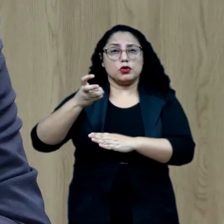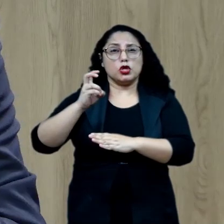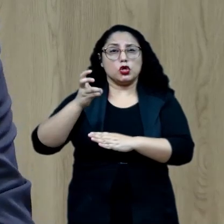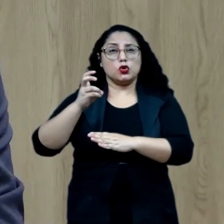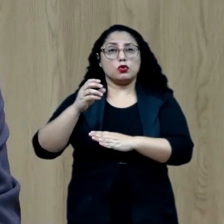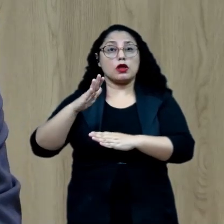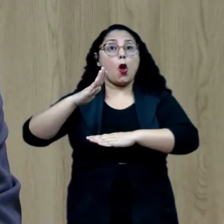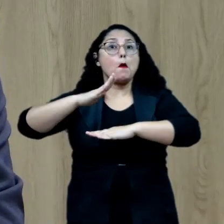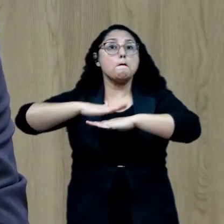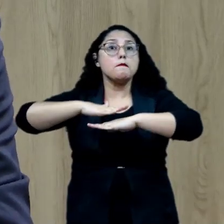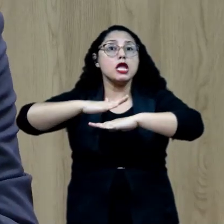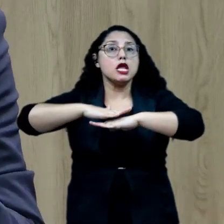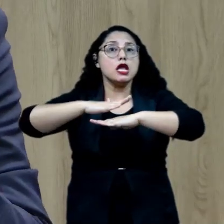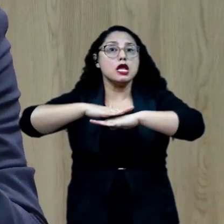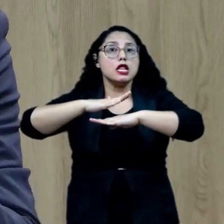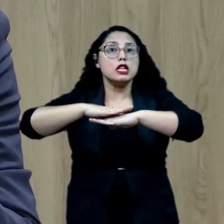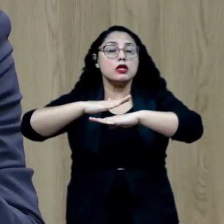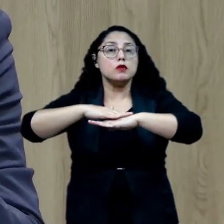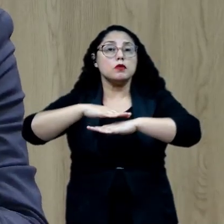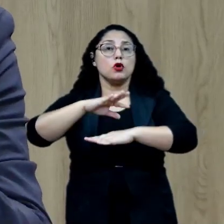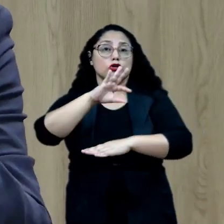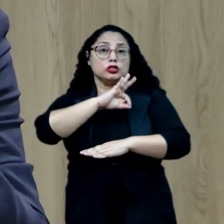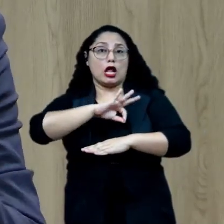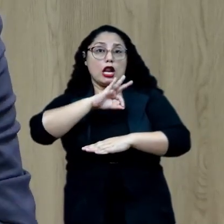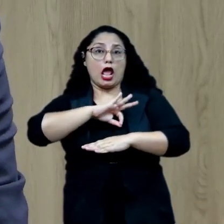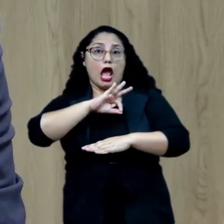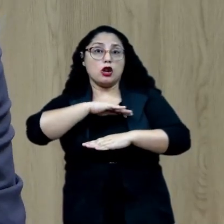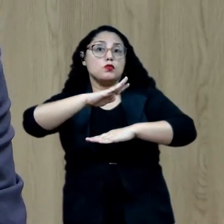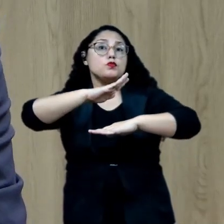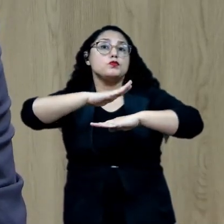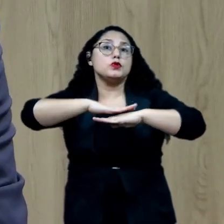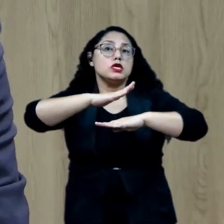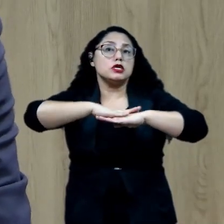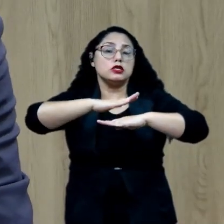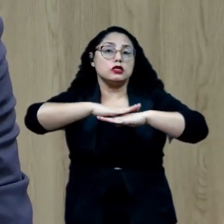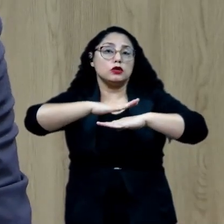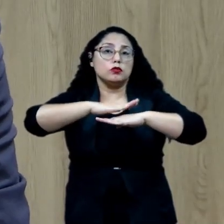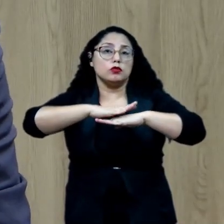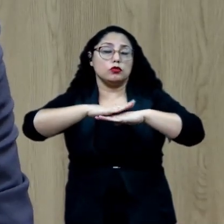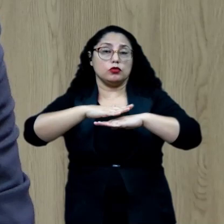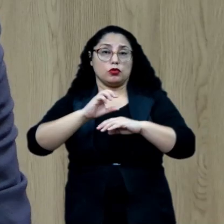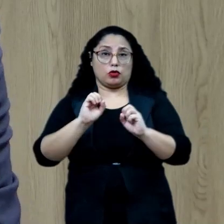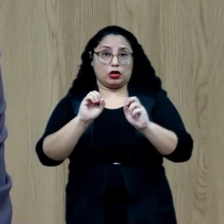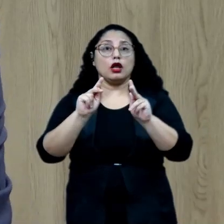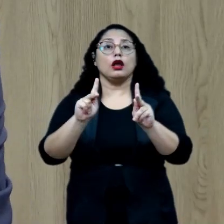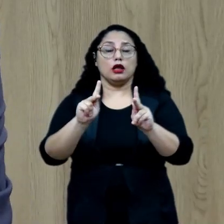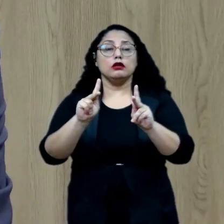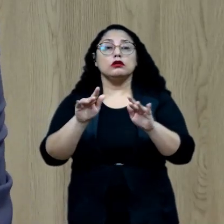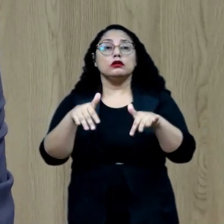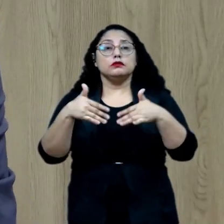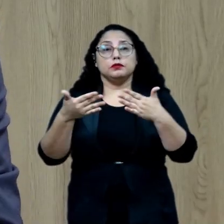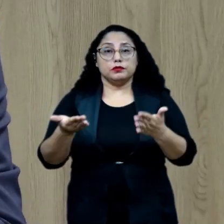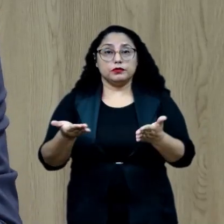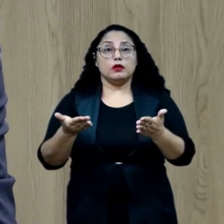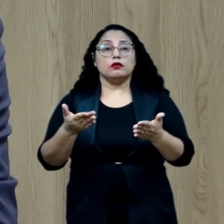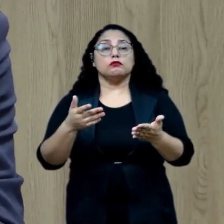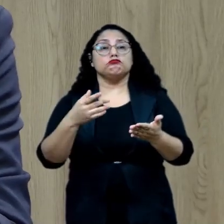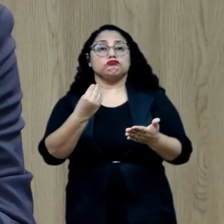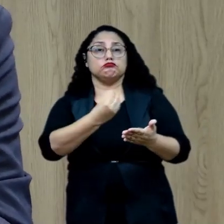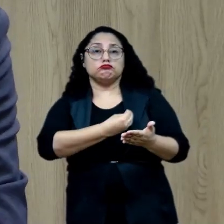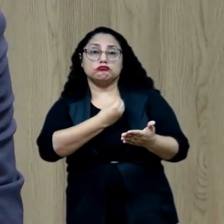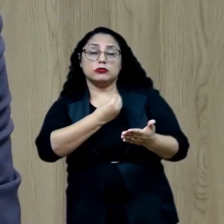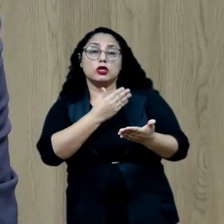é um mínimo. O piso salarial é como se fosse o salário mínimo, ok? Sim. Então,